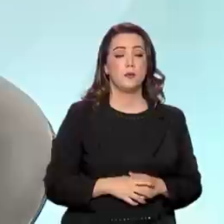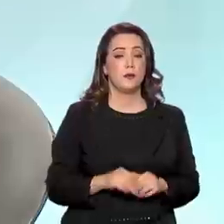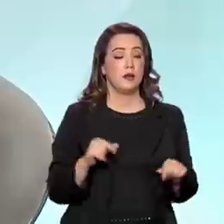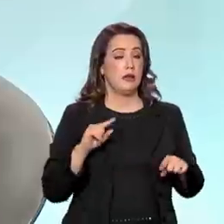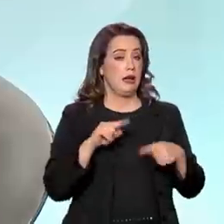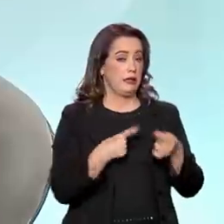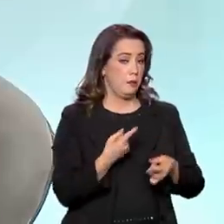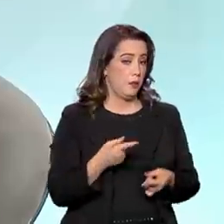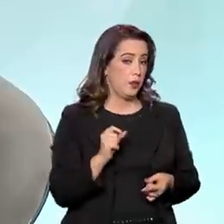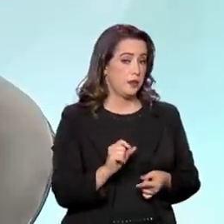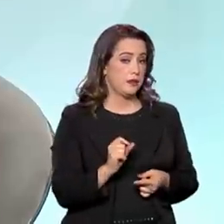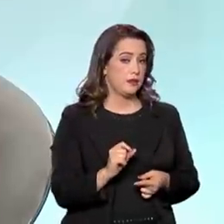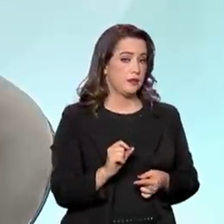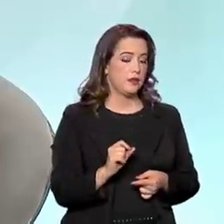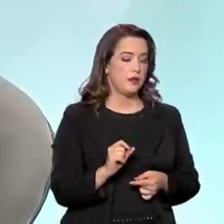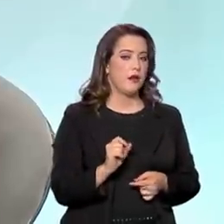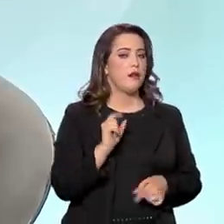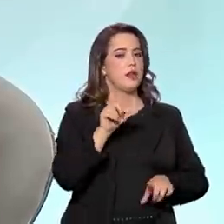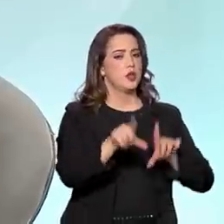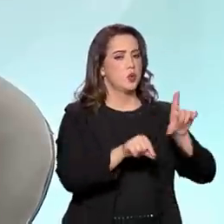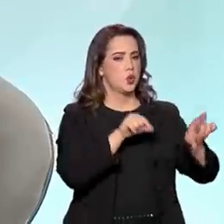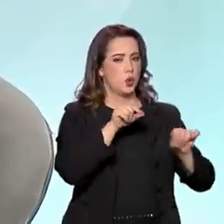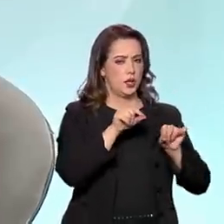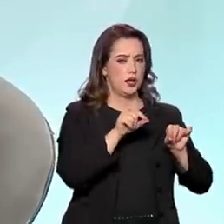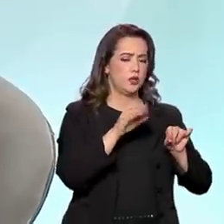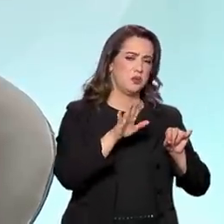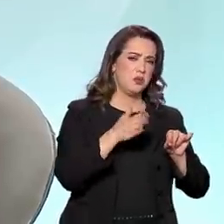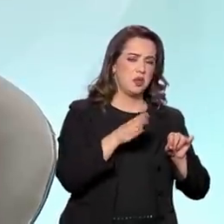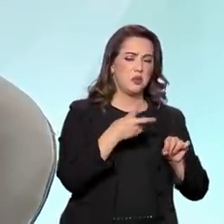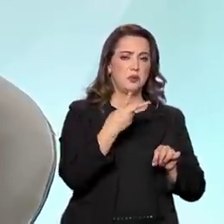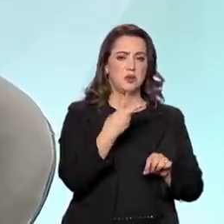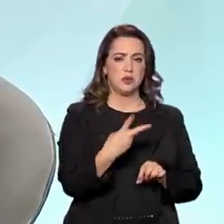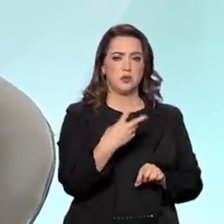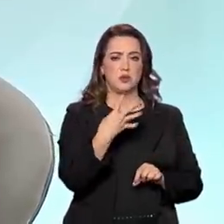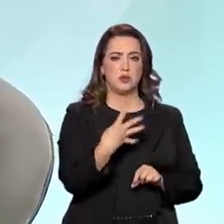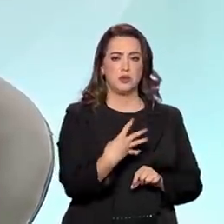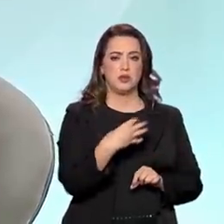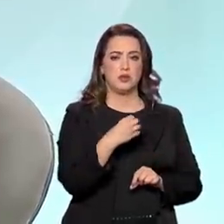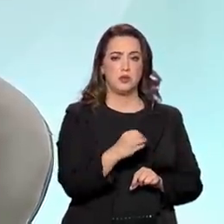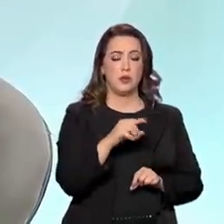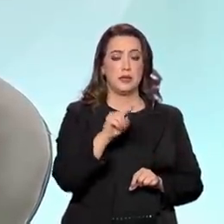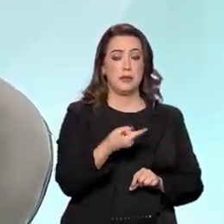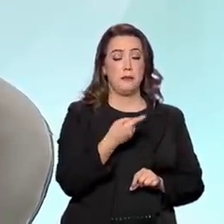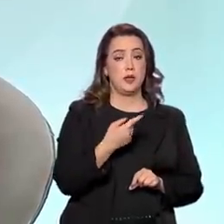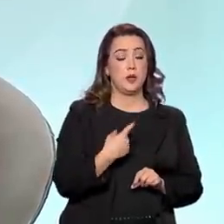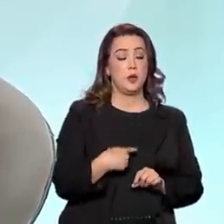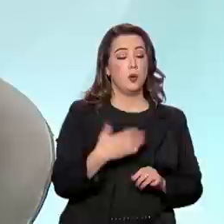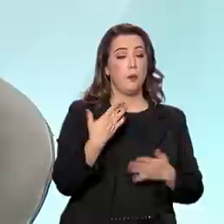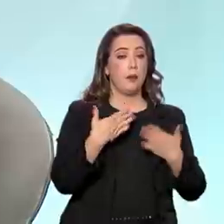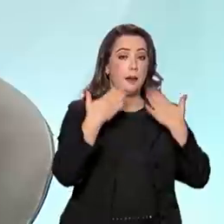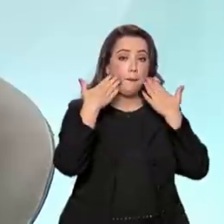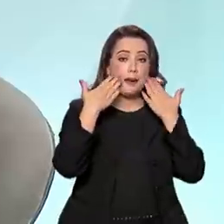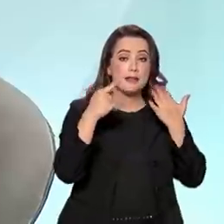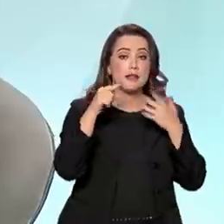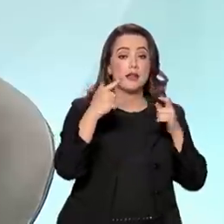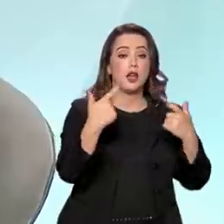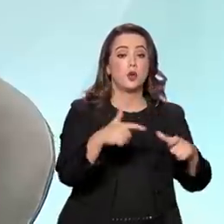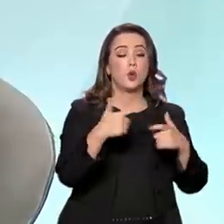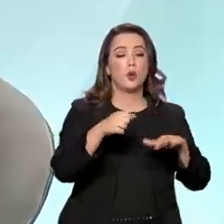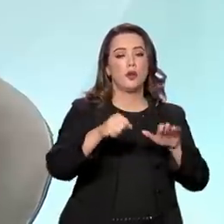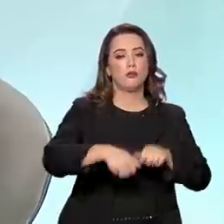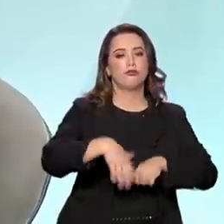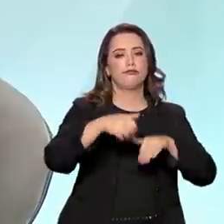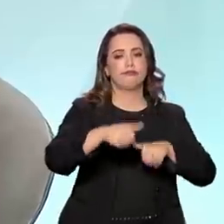aí vão ser designado depois em torno de 240 mil para se apresentar no quartel então três